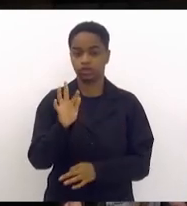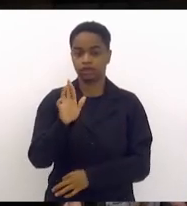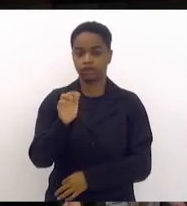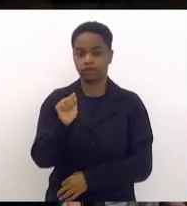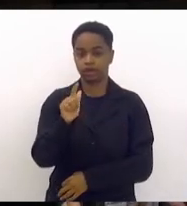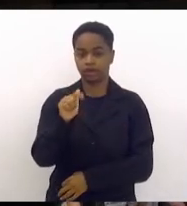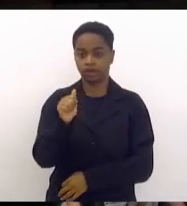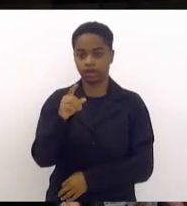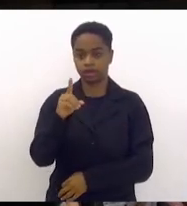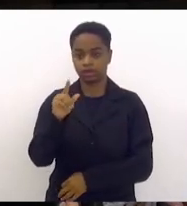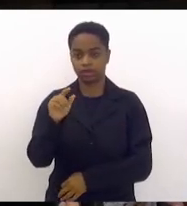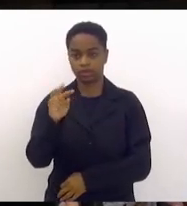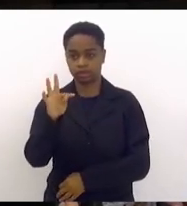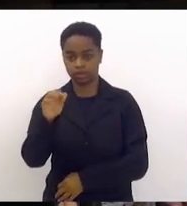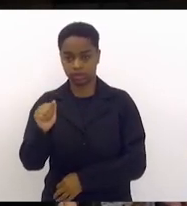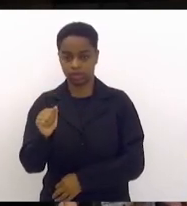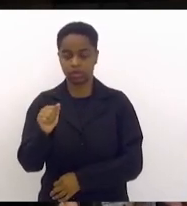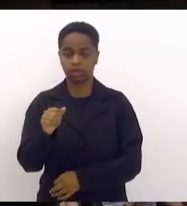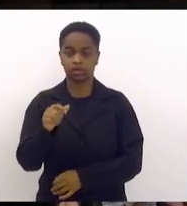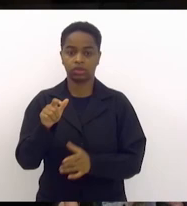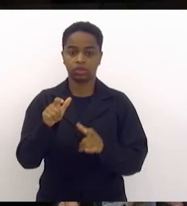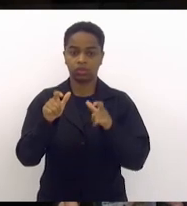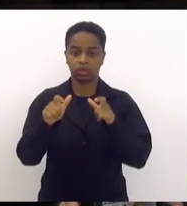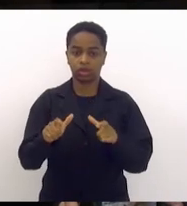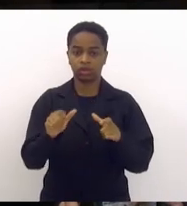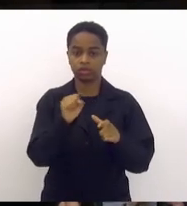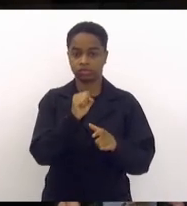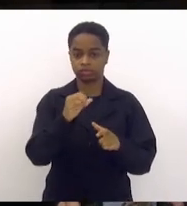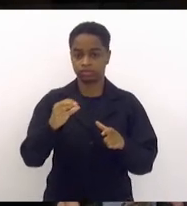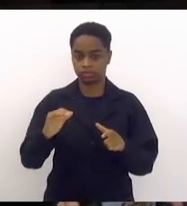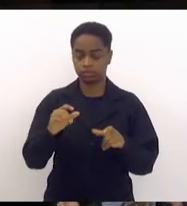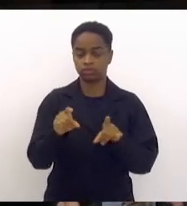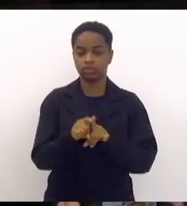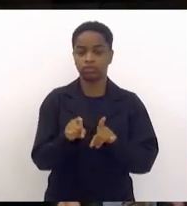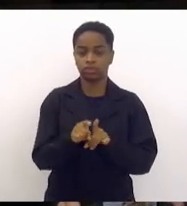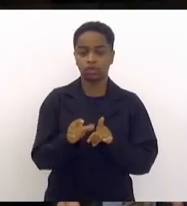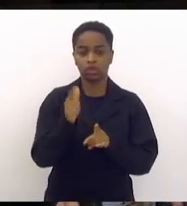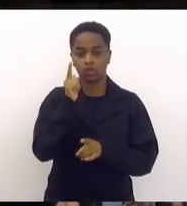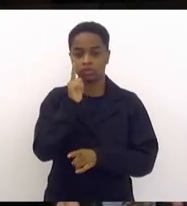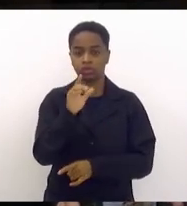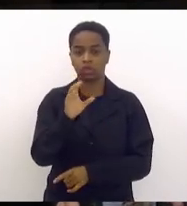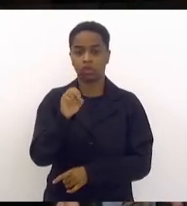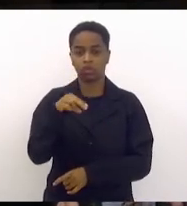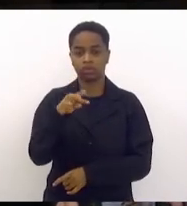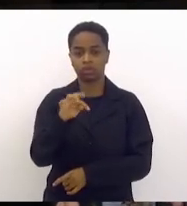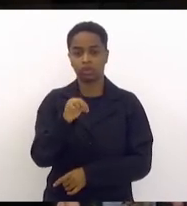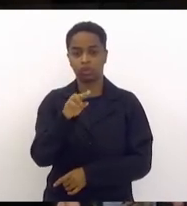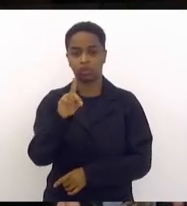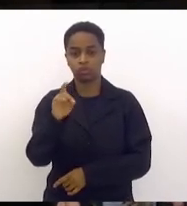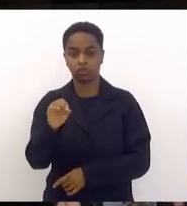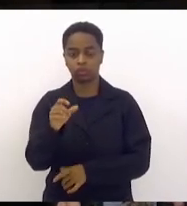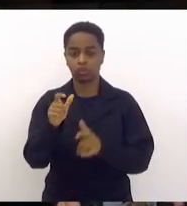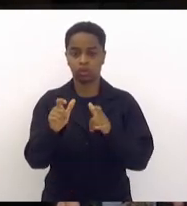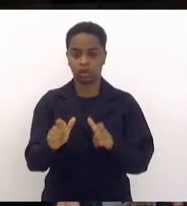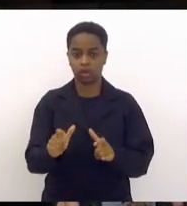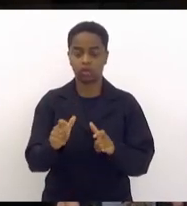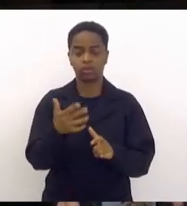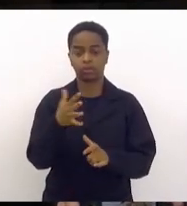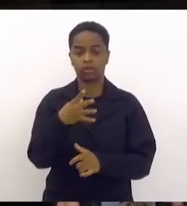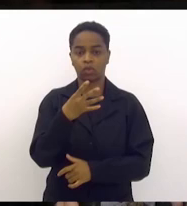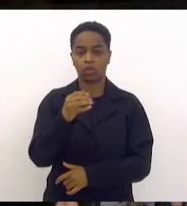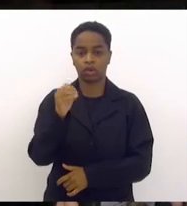classe Tamandaré no Estado de Santa Catarina praticam conteúdo local na casa dos